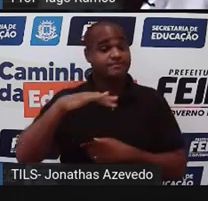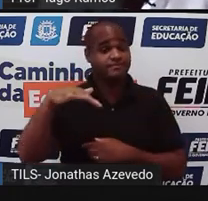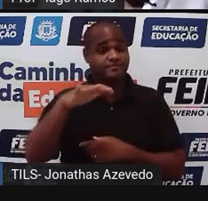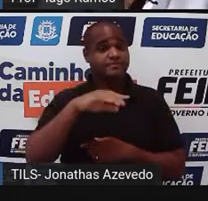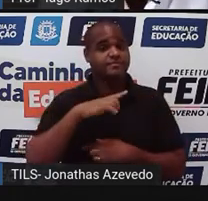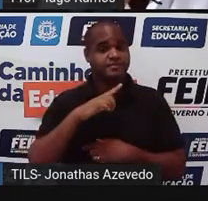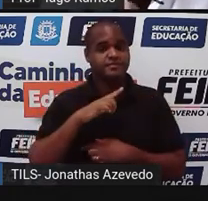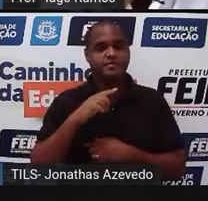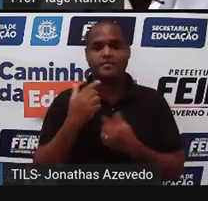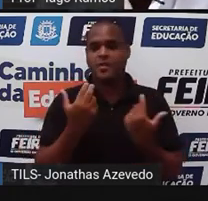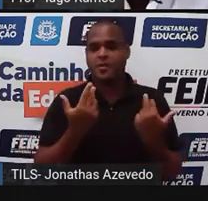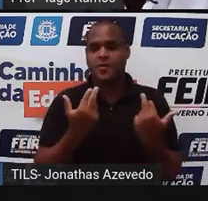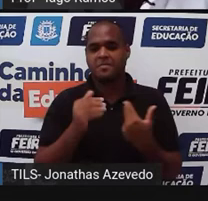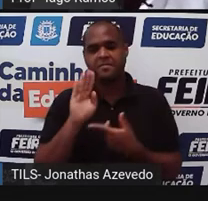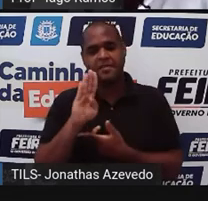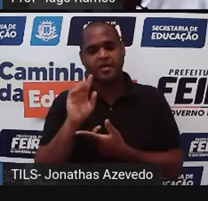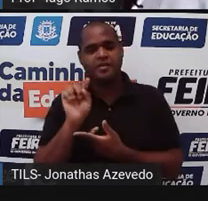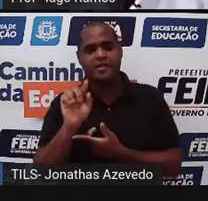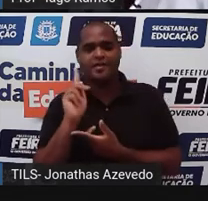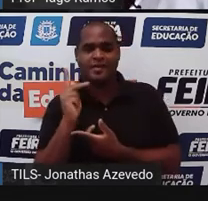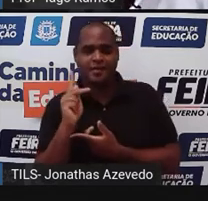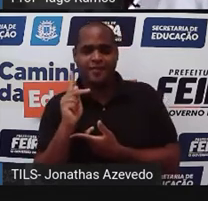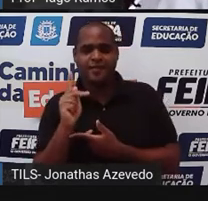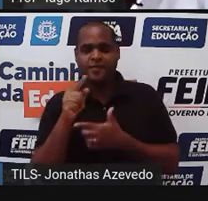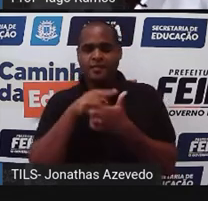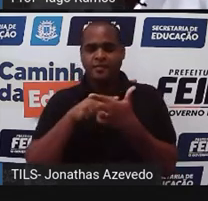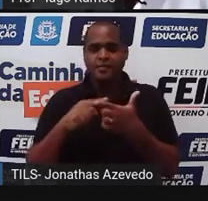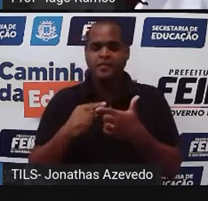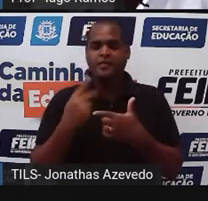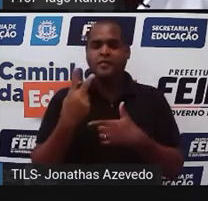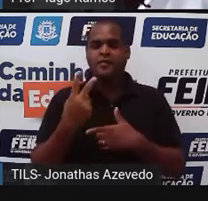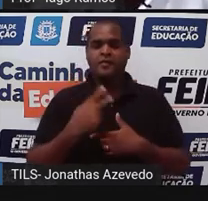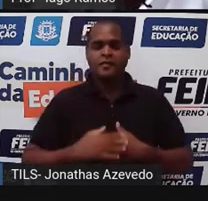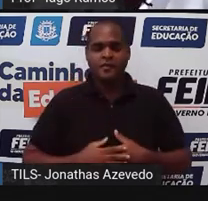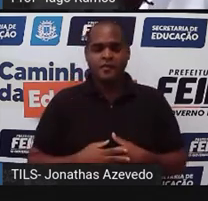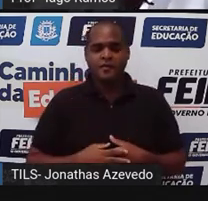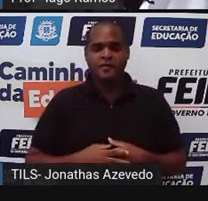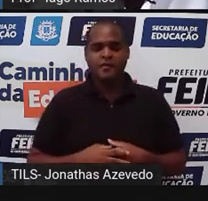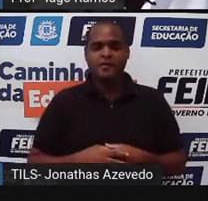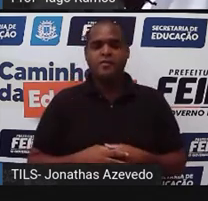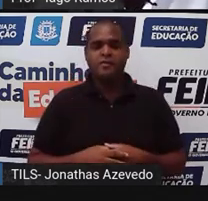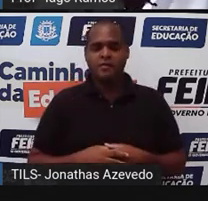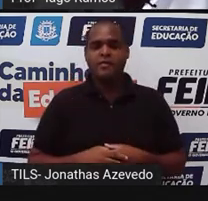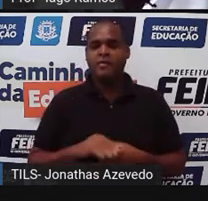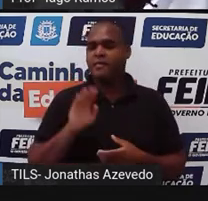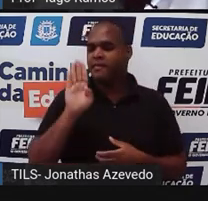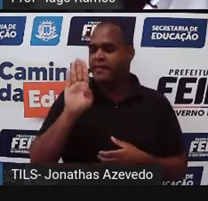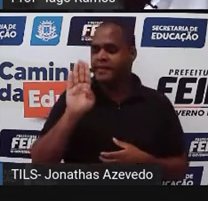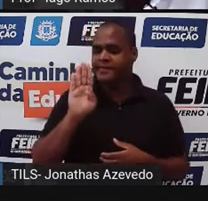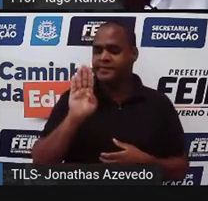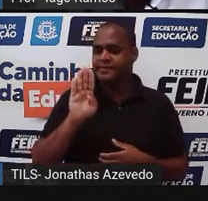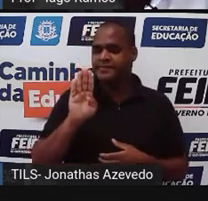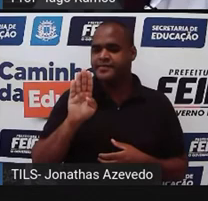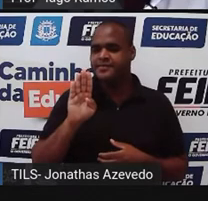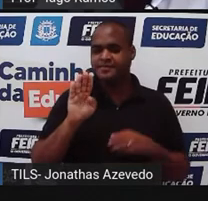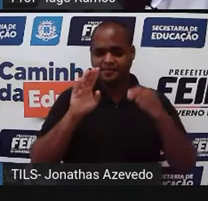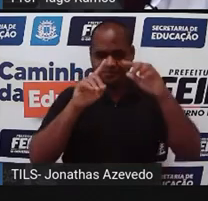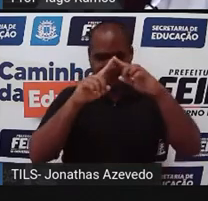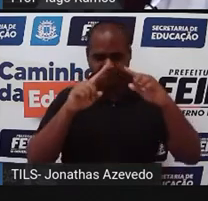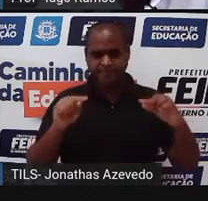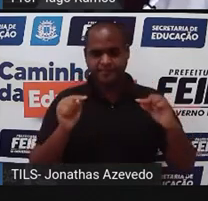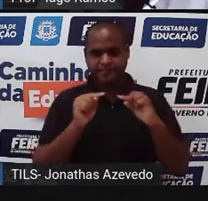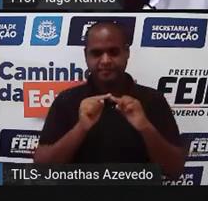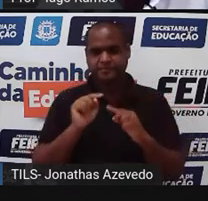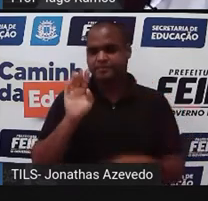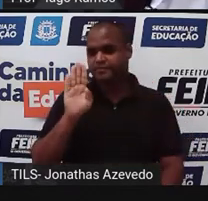= B vezes H / 2 quem é b no triângulo